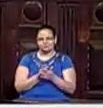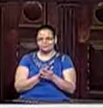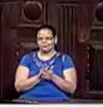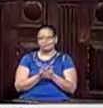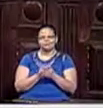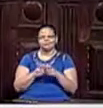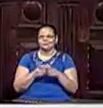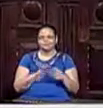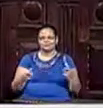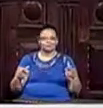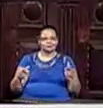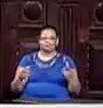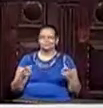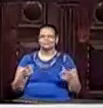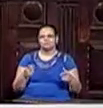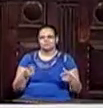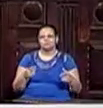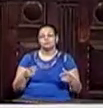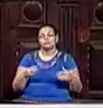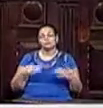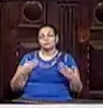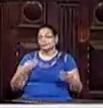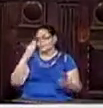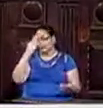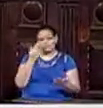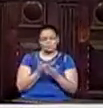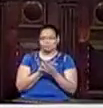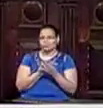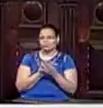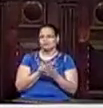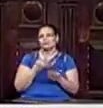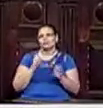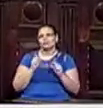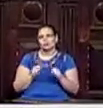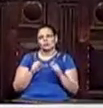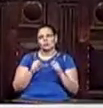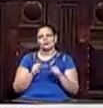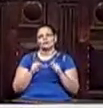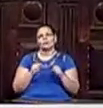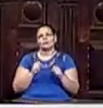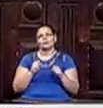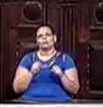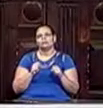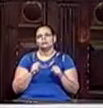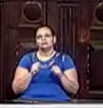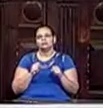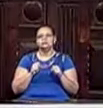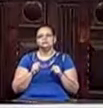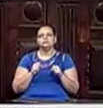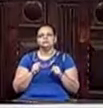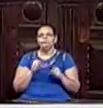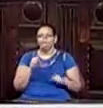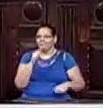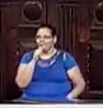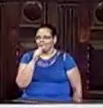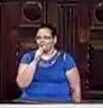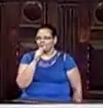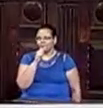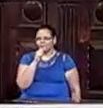impera. E eu não acredito que possa esse combate ser efetivo sem que